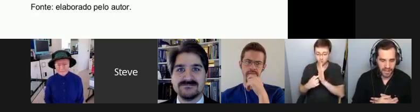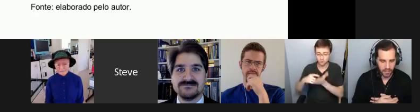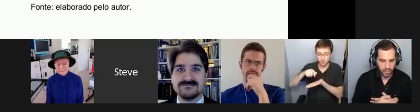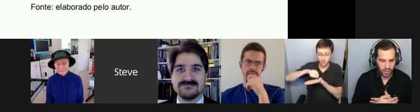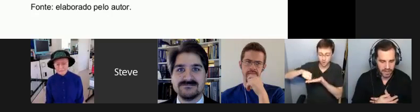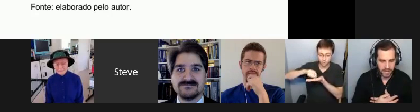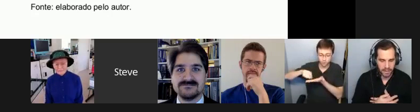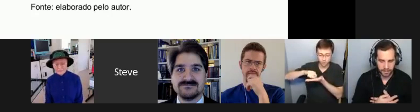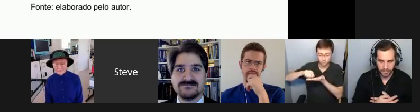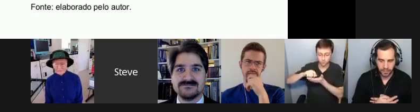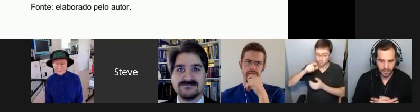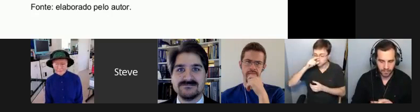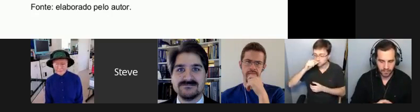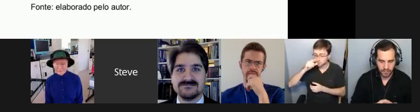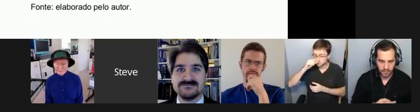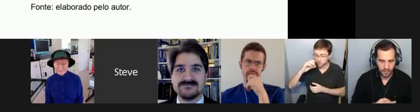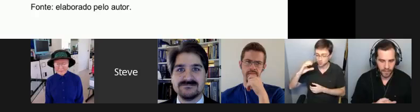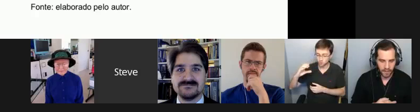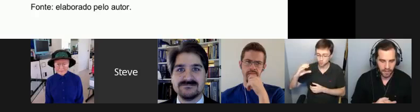diferentes autores.